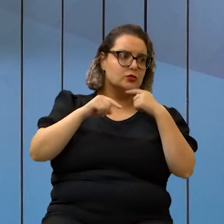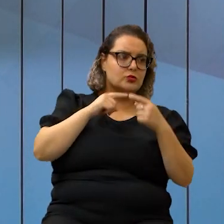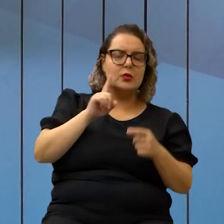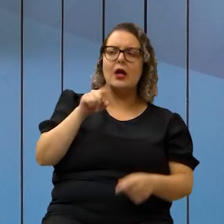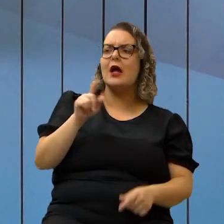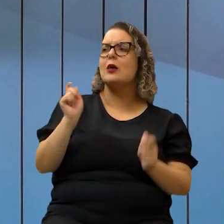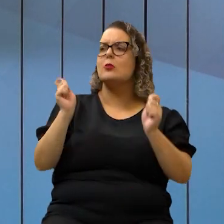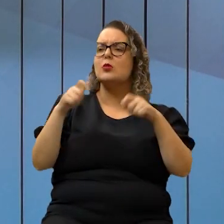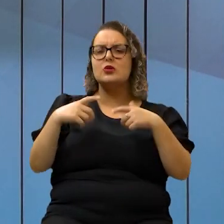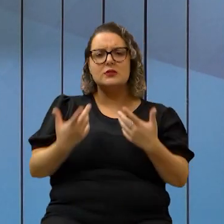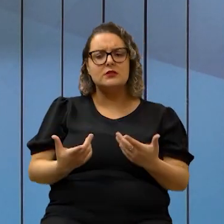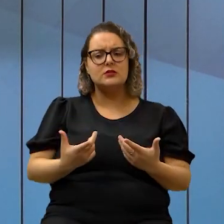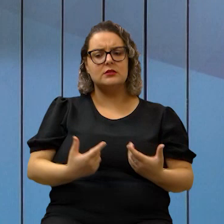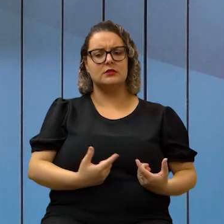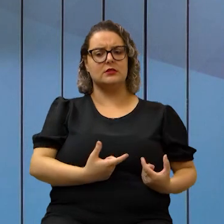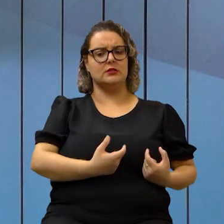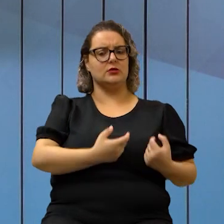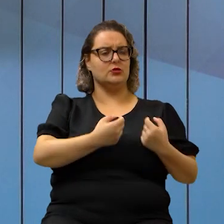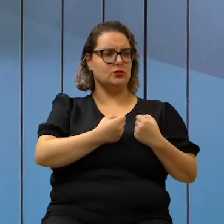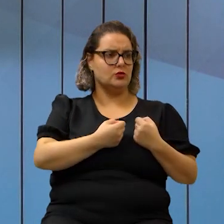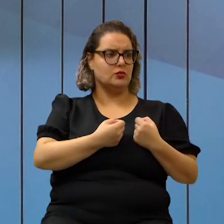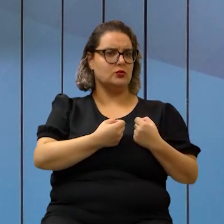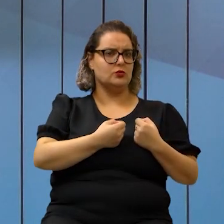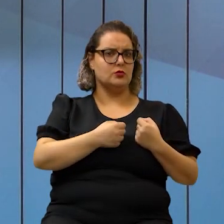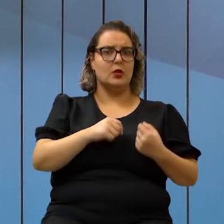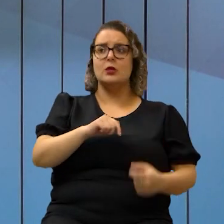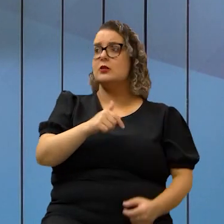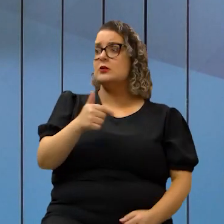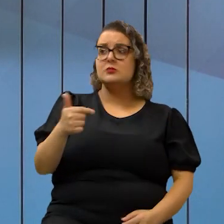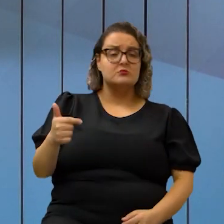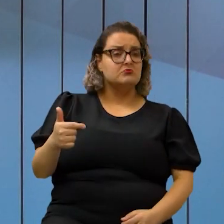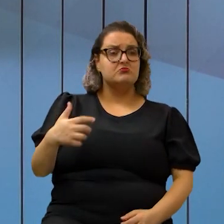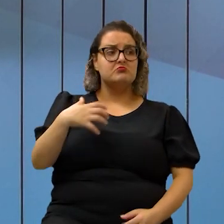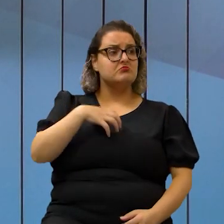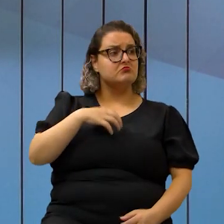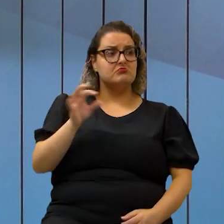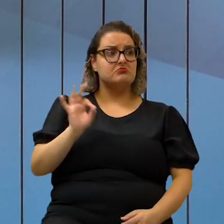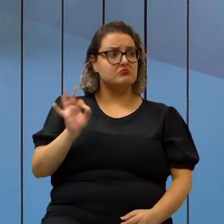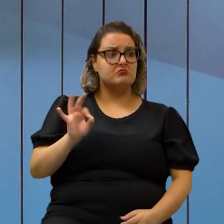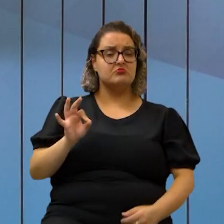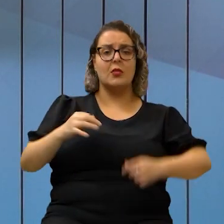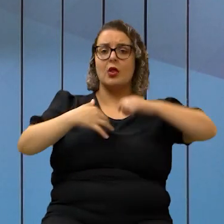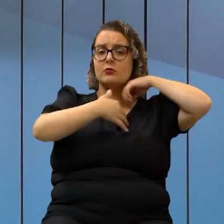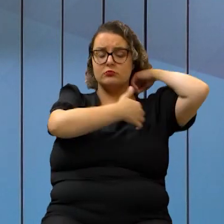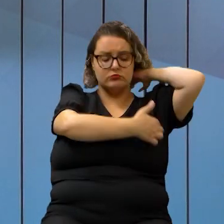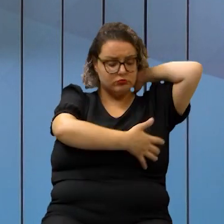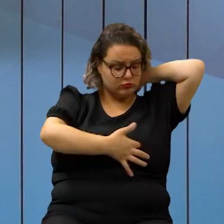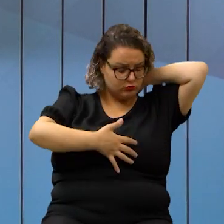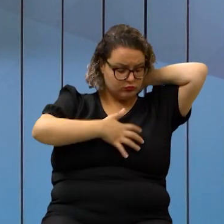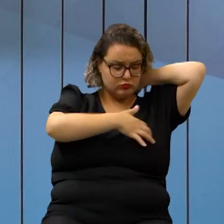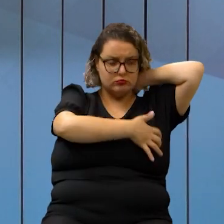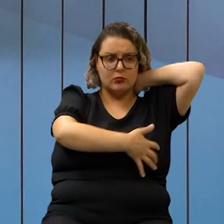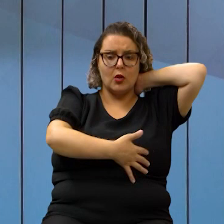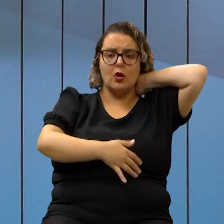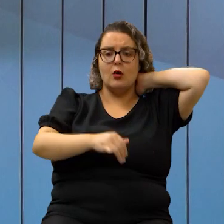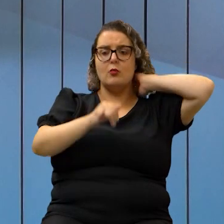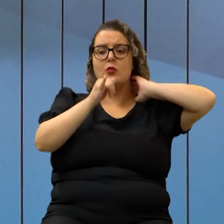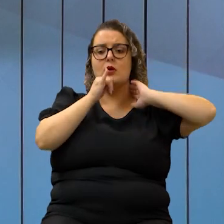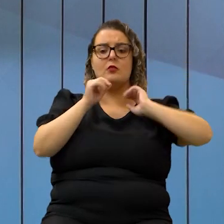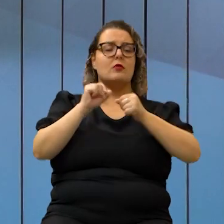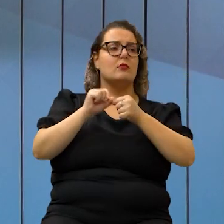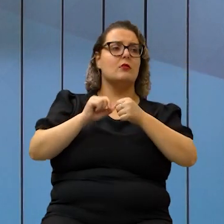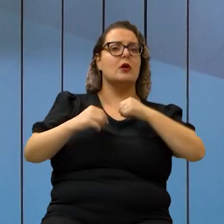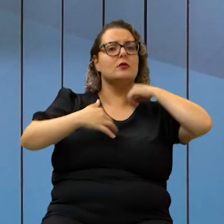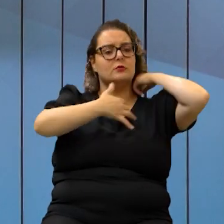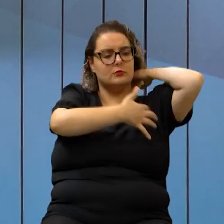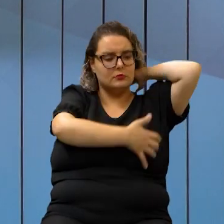dúvida, é se é possível ter o câncer de mama sem mesmo a gente sentir nada no autoexame. A gente, por exemplo, eu